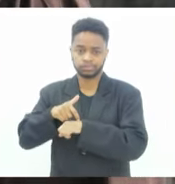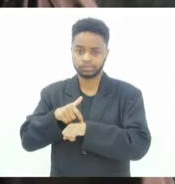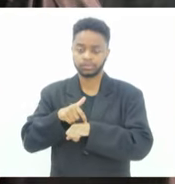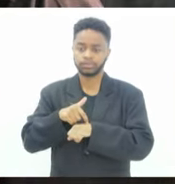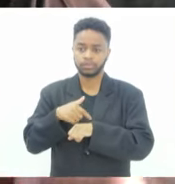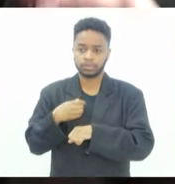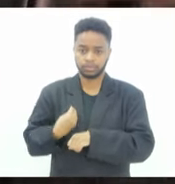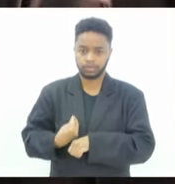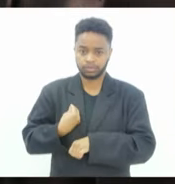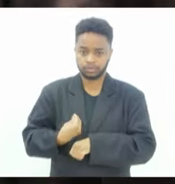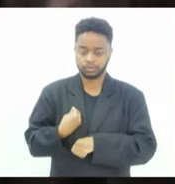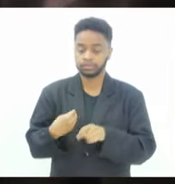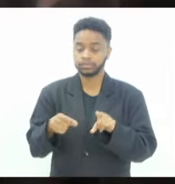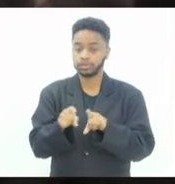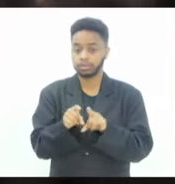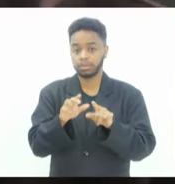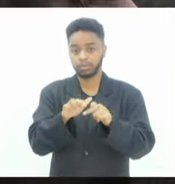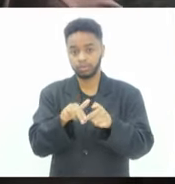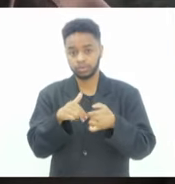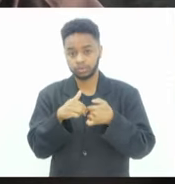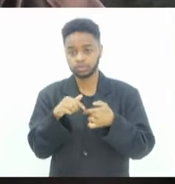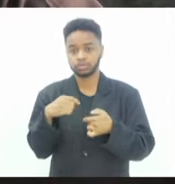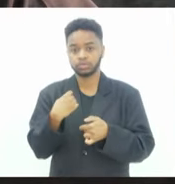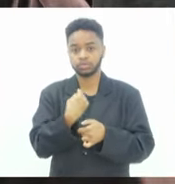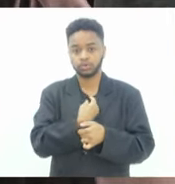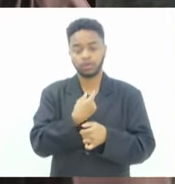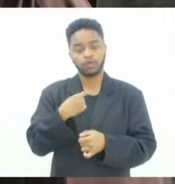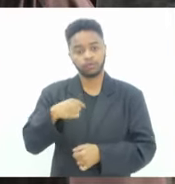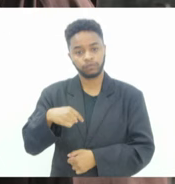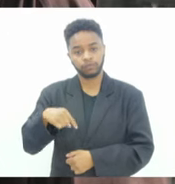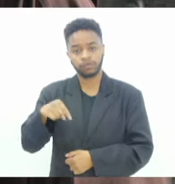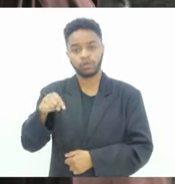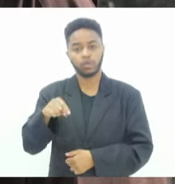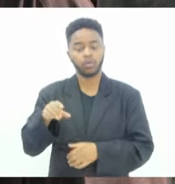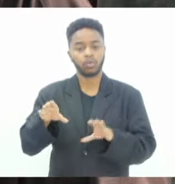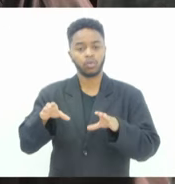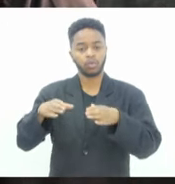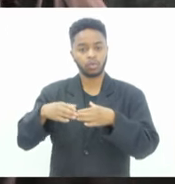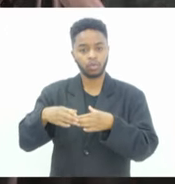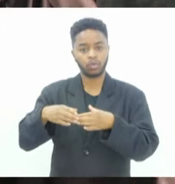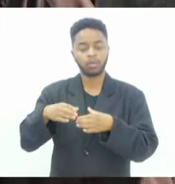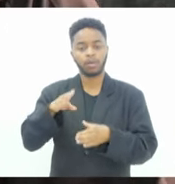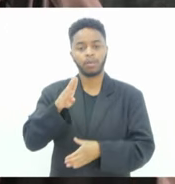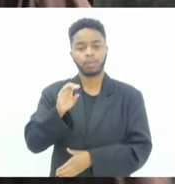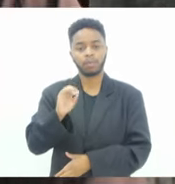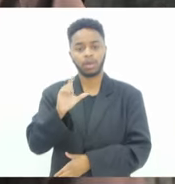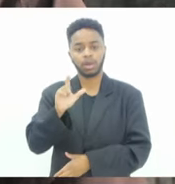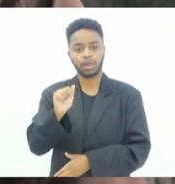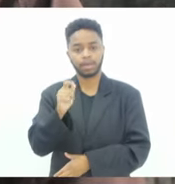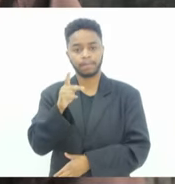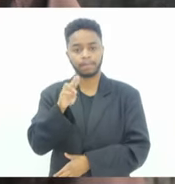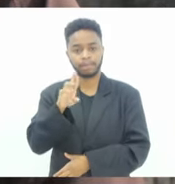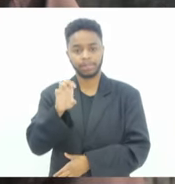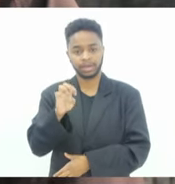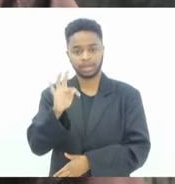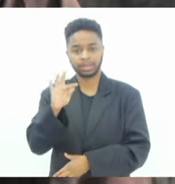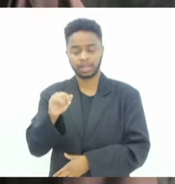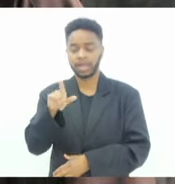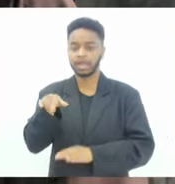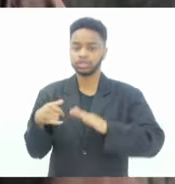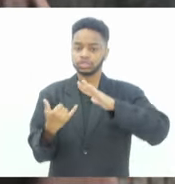povo. E por isso nós fizemos questão de ir à quadra do Bloco do Cordão da Bola Preta, uma das mais tradicionais